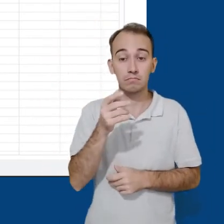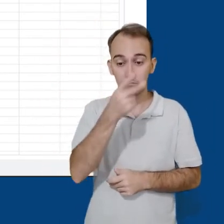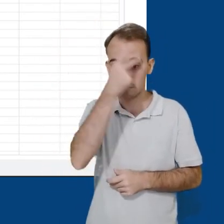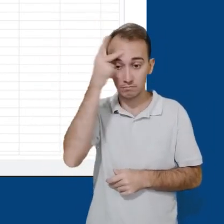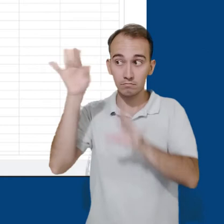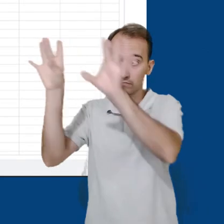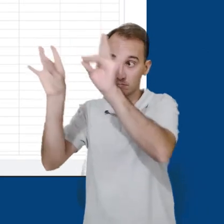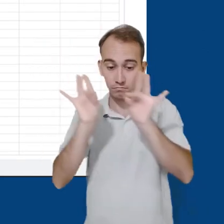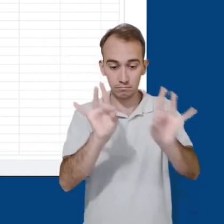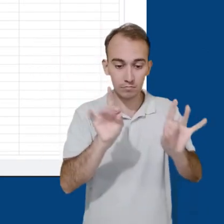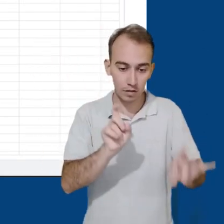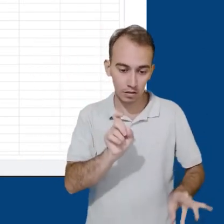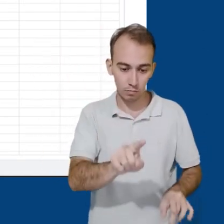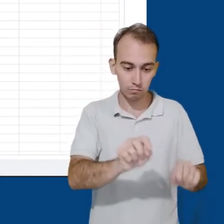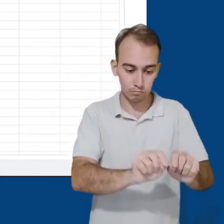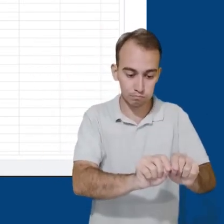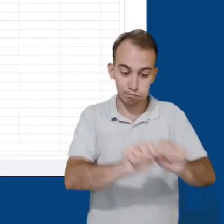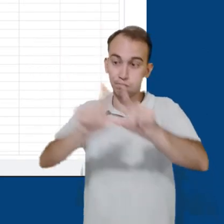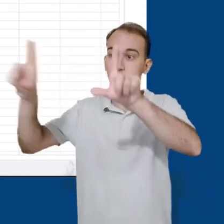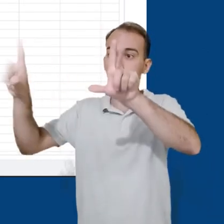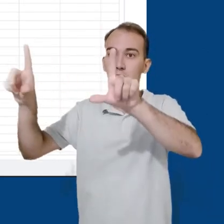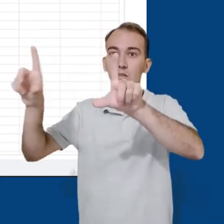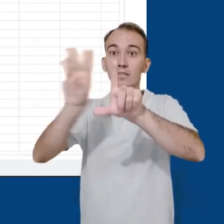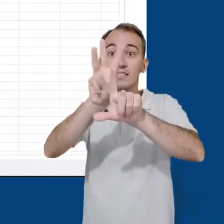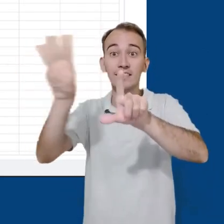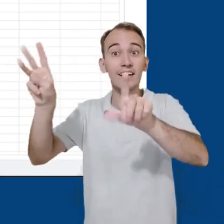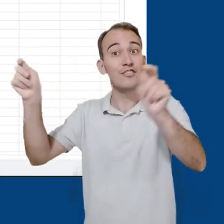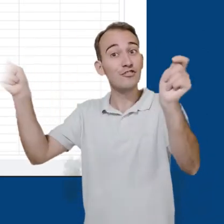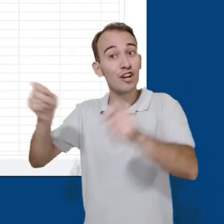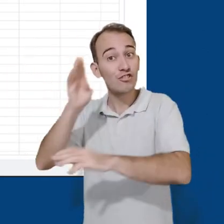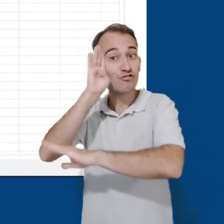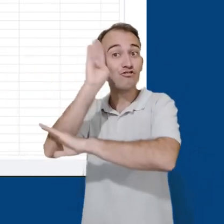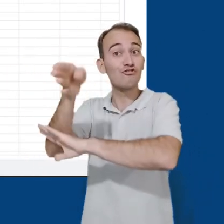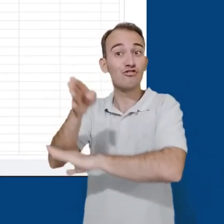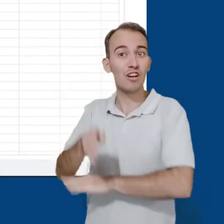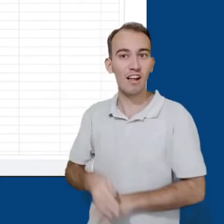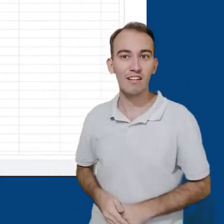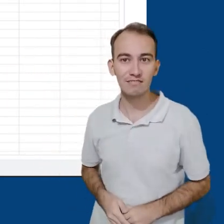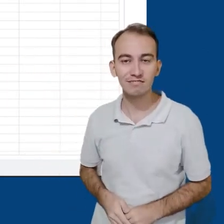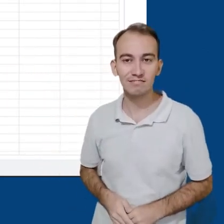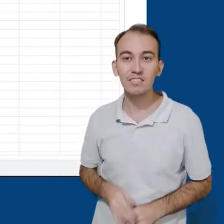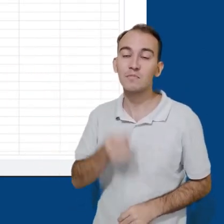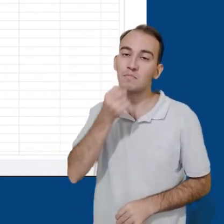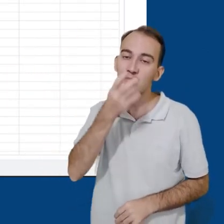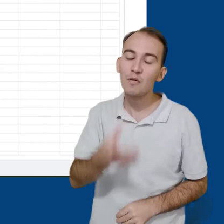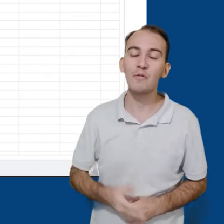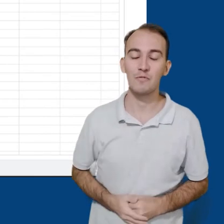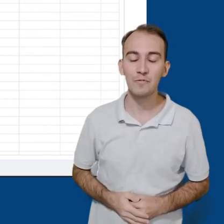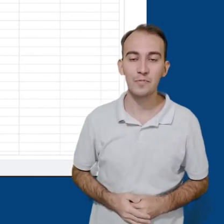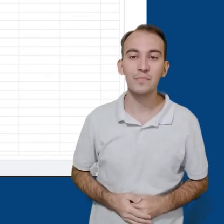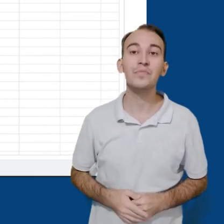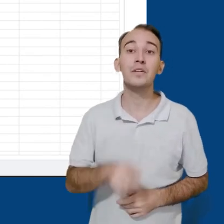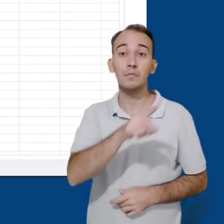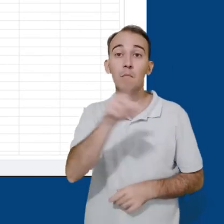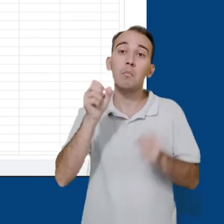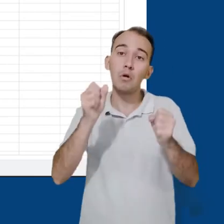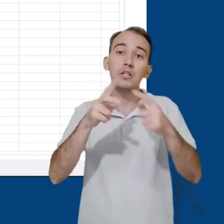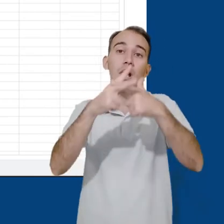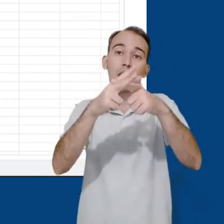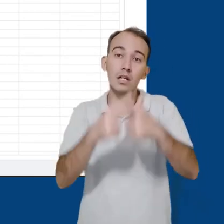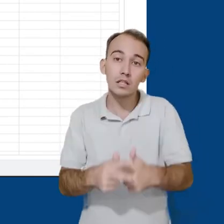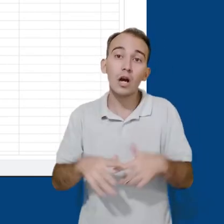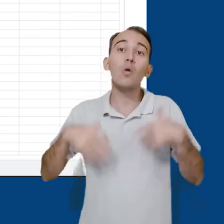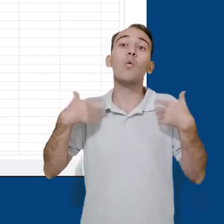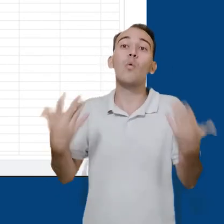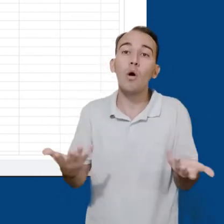esse link aparecerá em forma de texto a célula ficará armazenado este link que inserimos e ao clicarmos nela teremos acesso